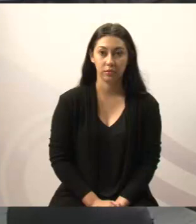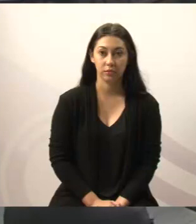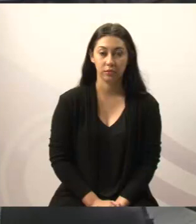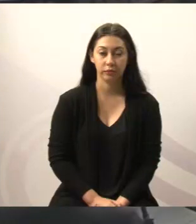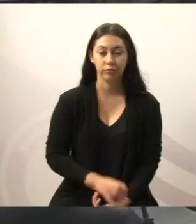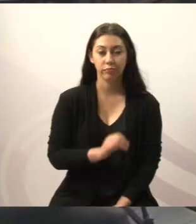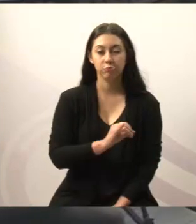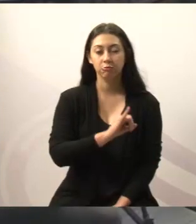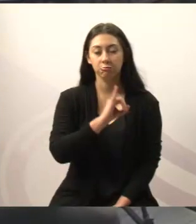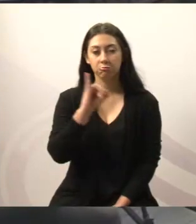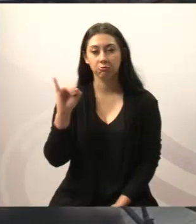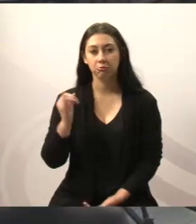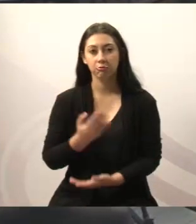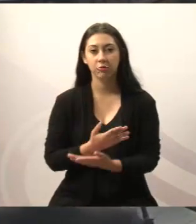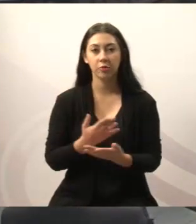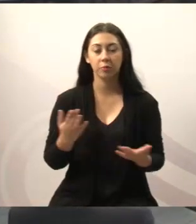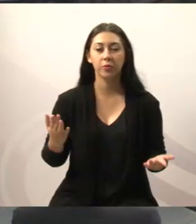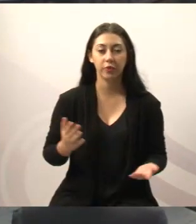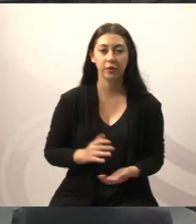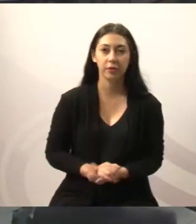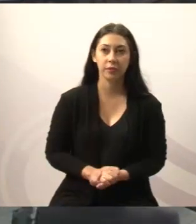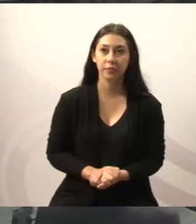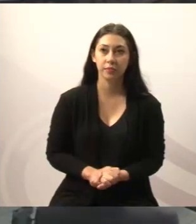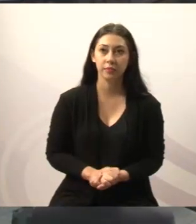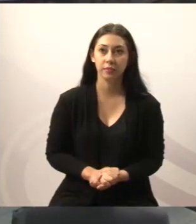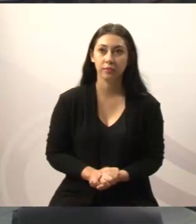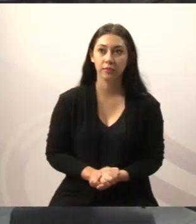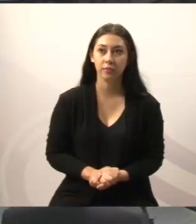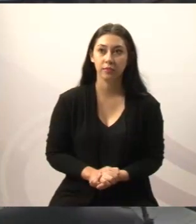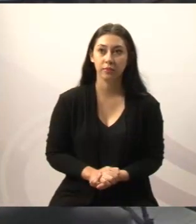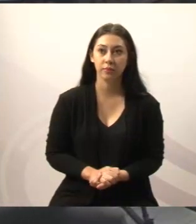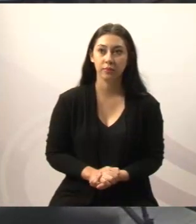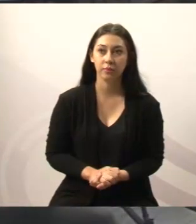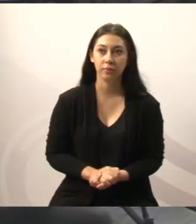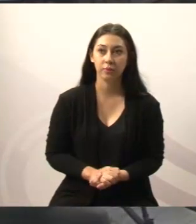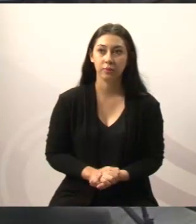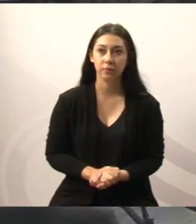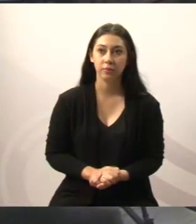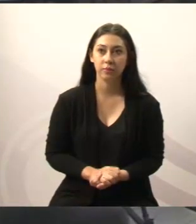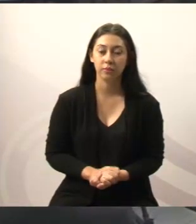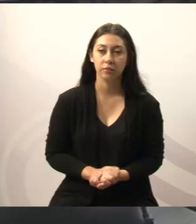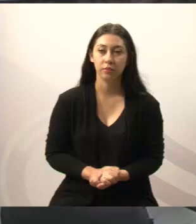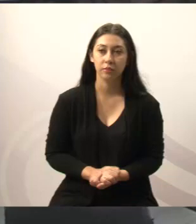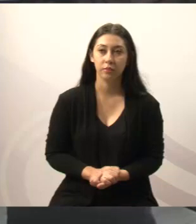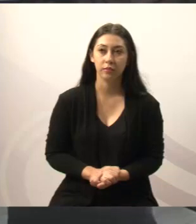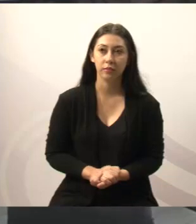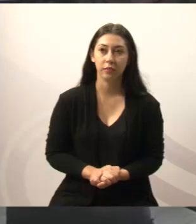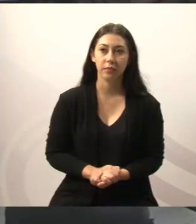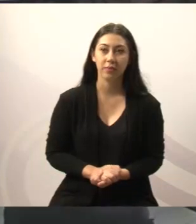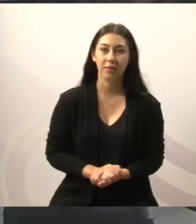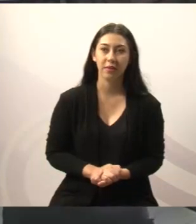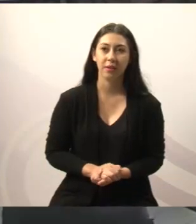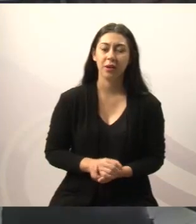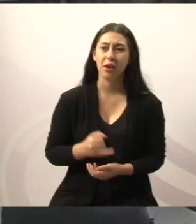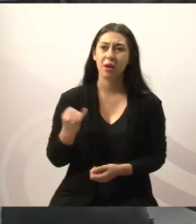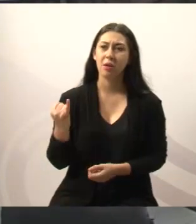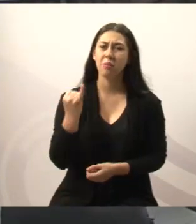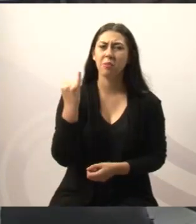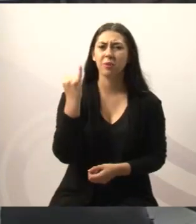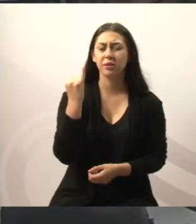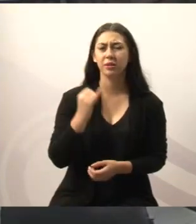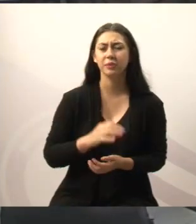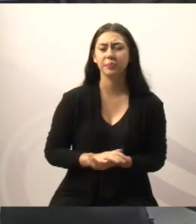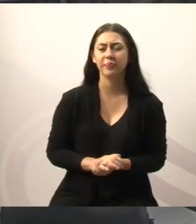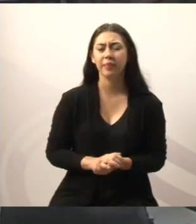Saudações a todos. Pelas amizades verdadeiras, fundamental nos momentos mais difíceis.